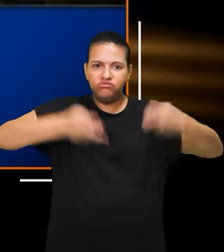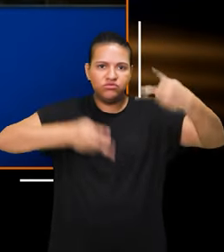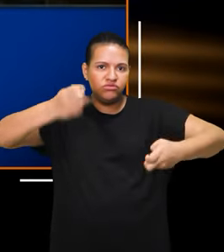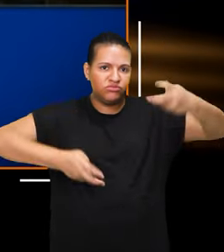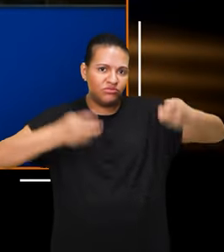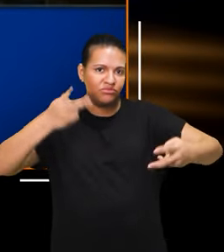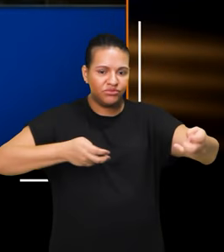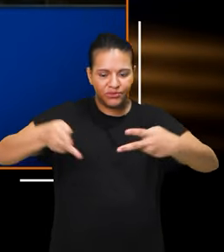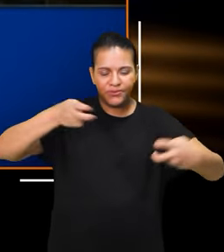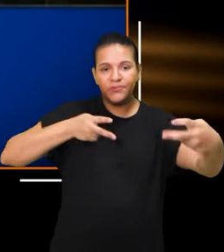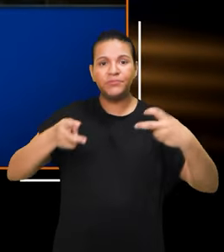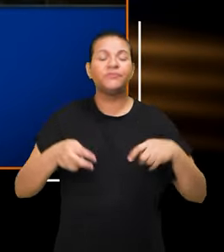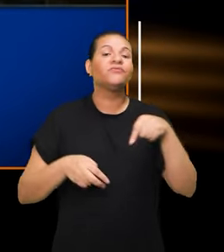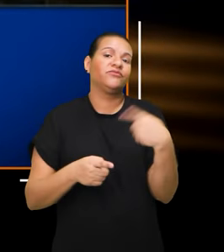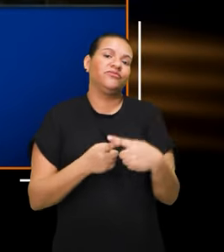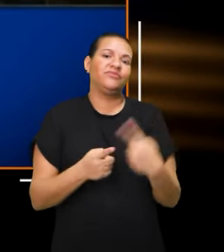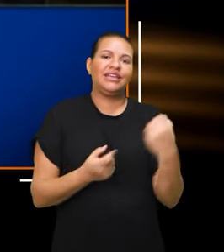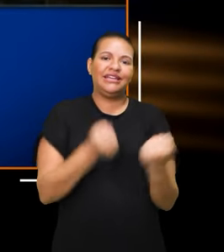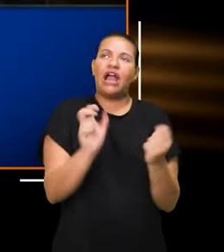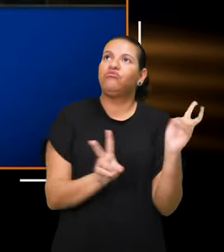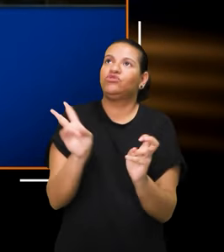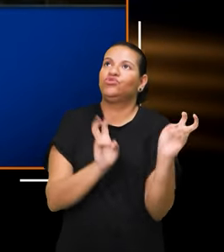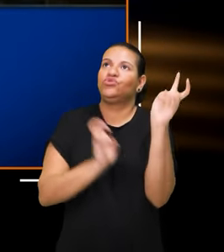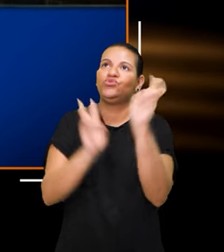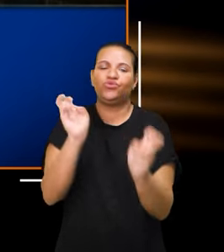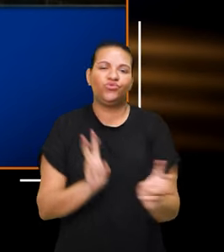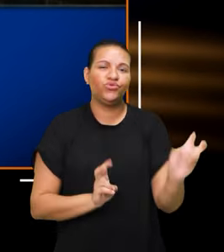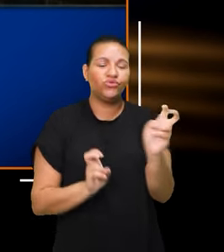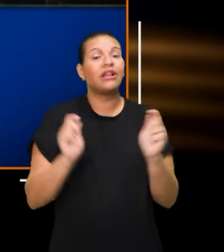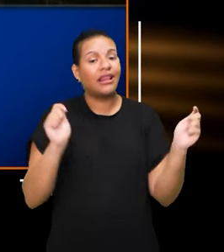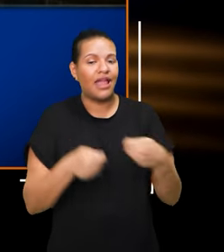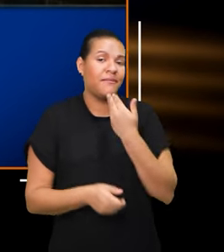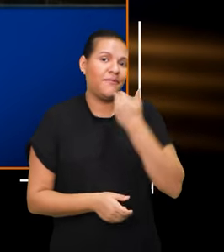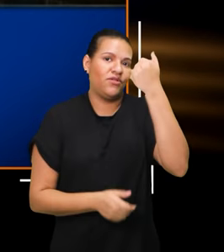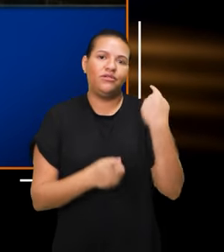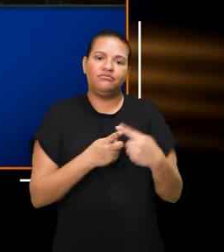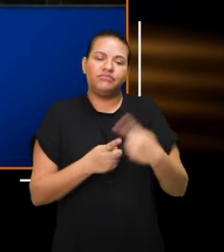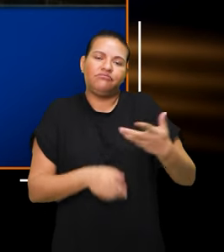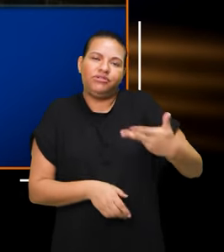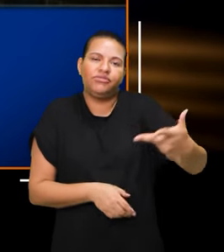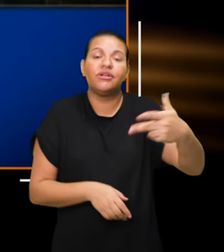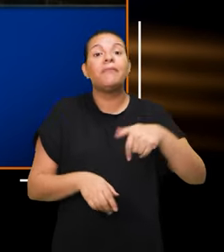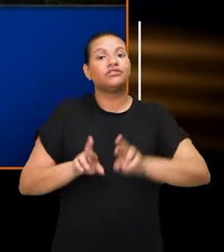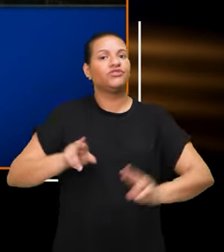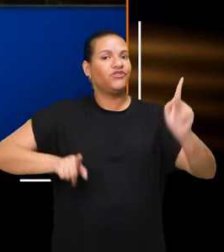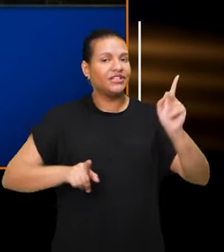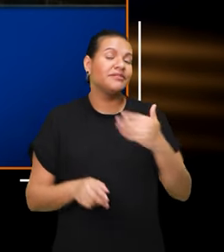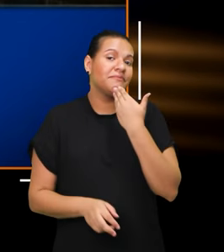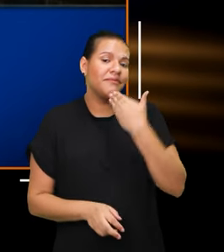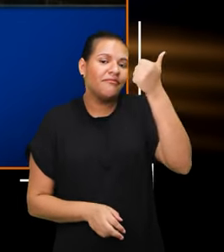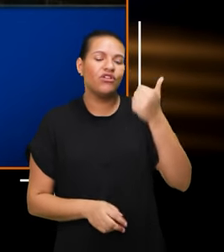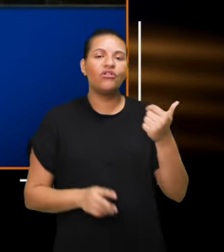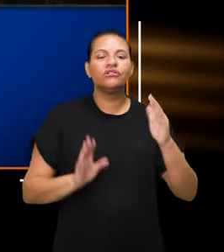competitivo o carro vai andar cada vez mais no seu limite porque você vai ter mais parâmetros para equalizar e mais parâmetros também para